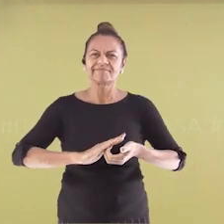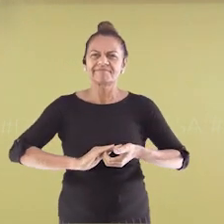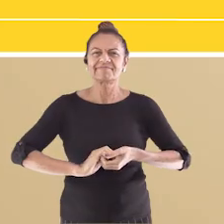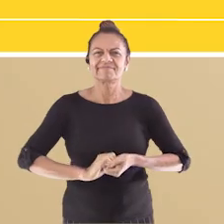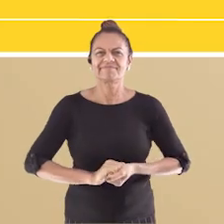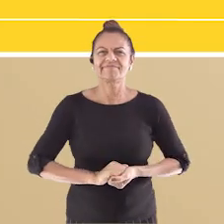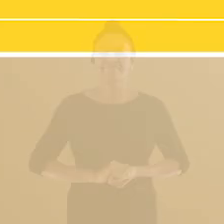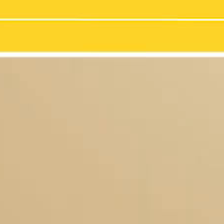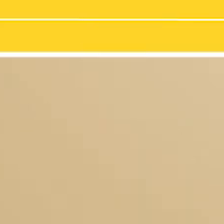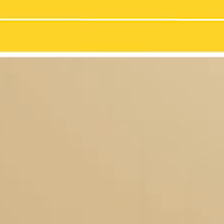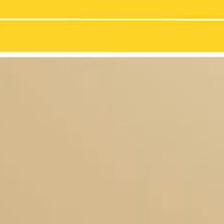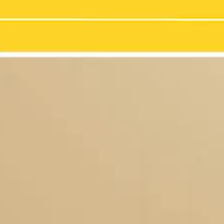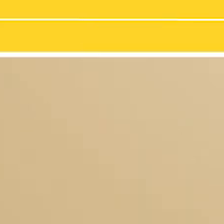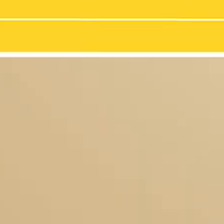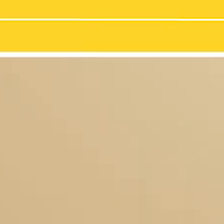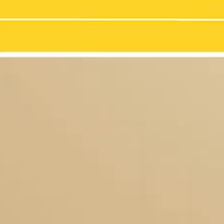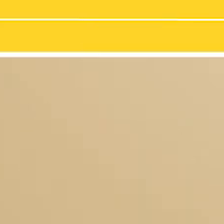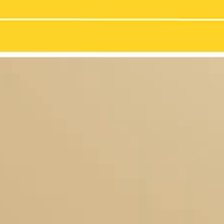vocês.